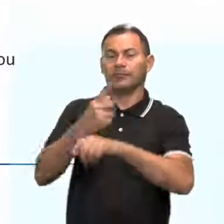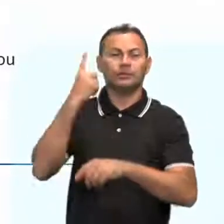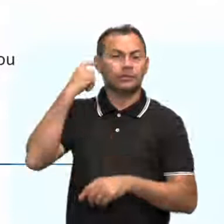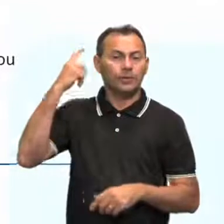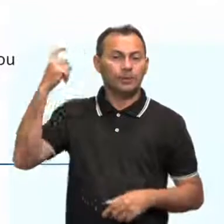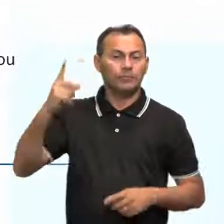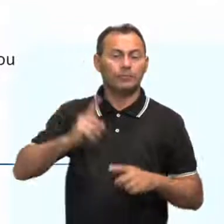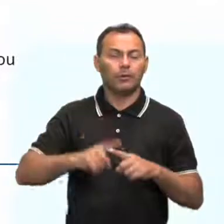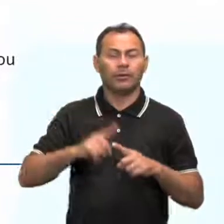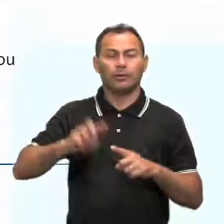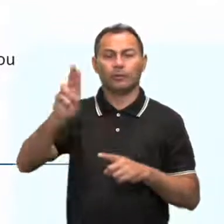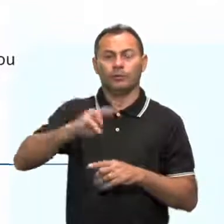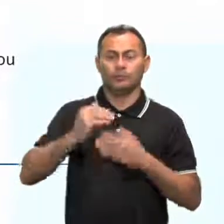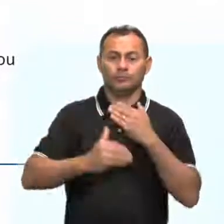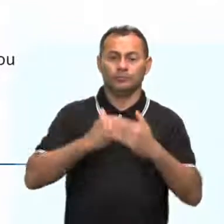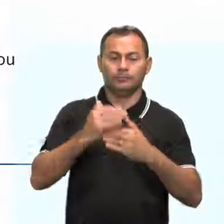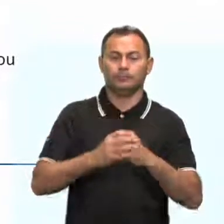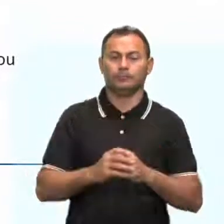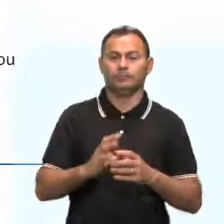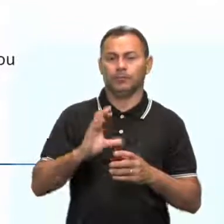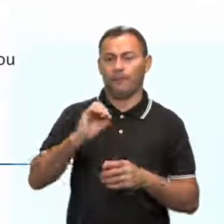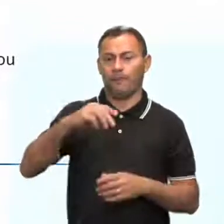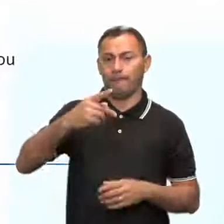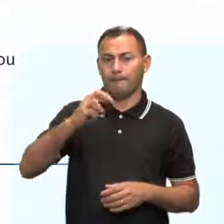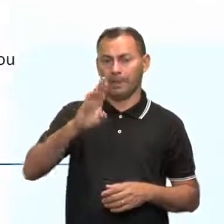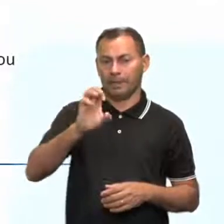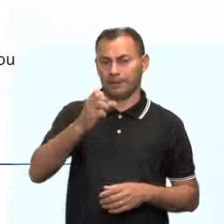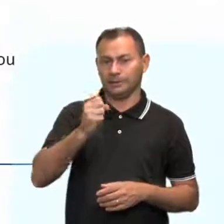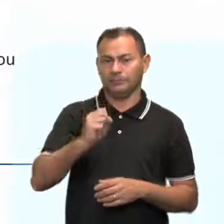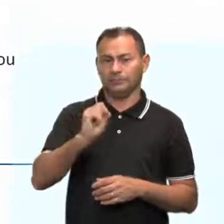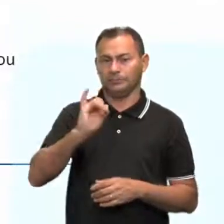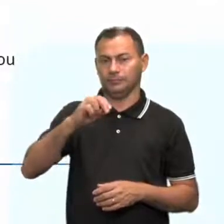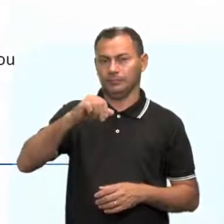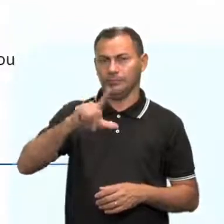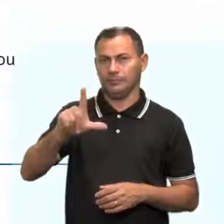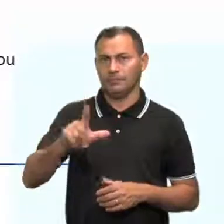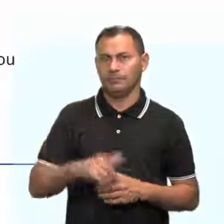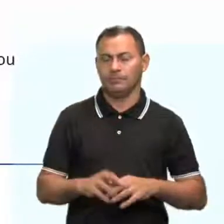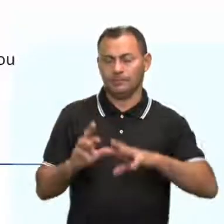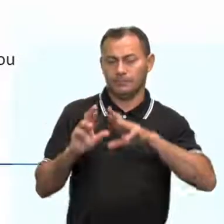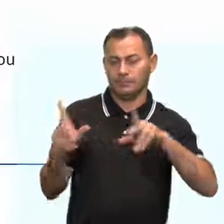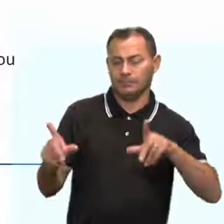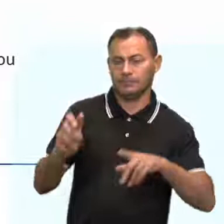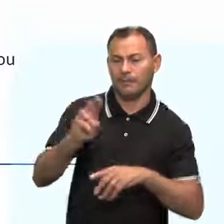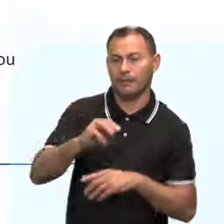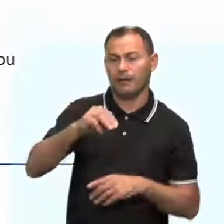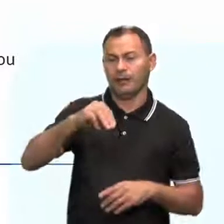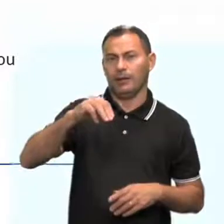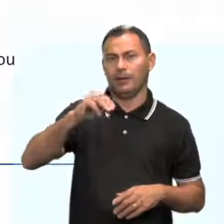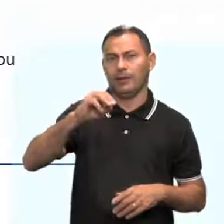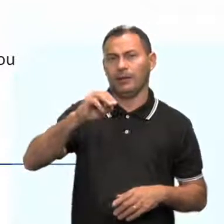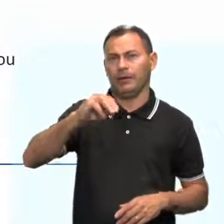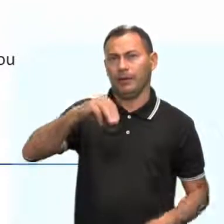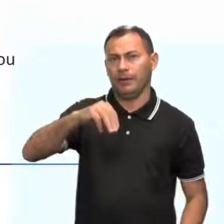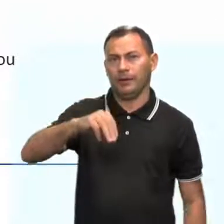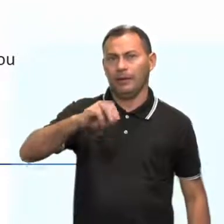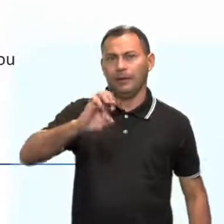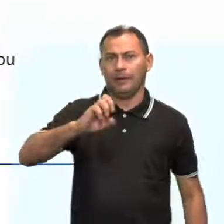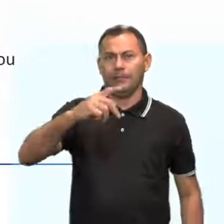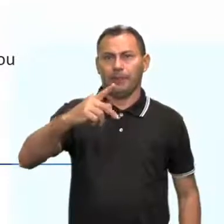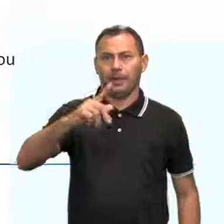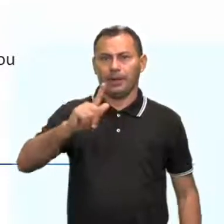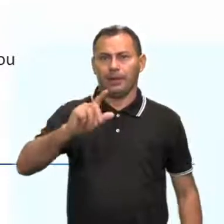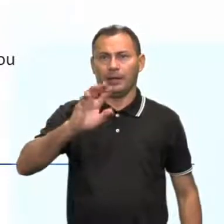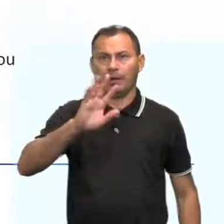som, porque ela utiliza um processo de compressão de sinal diferente. Ela utiliza o MPEG 4 AAC, que ela